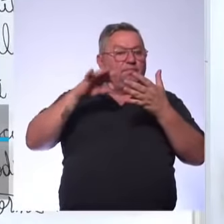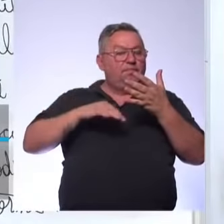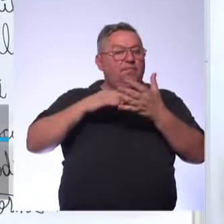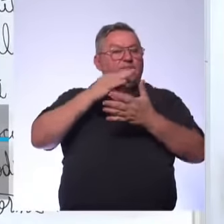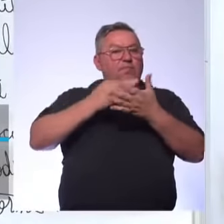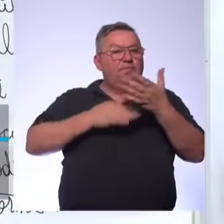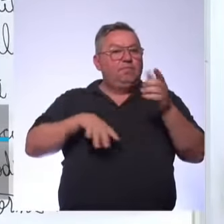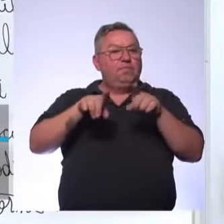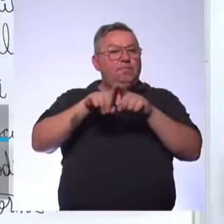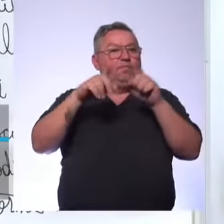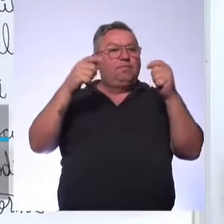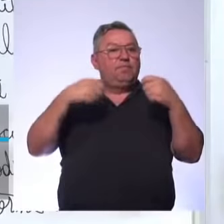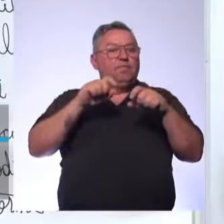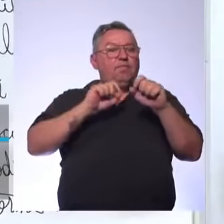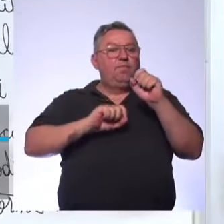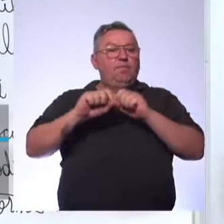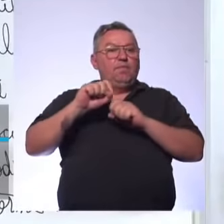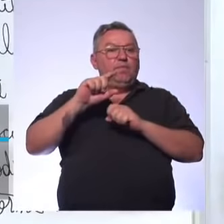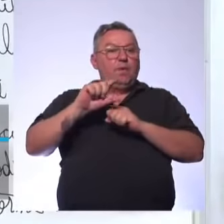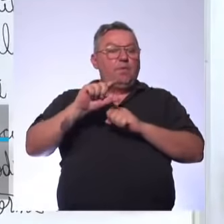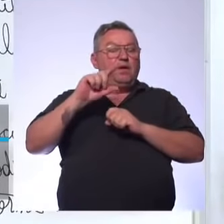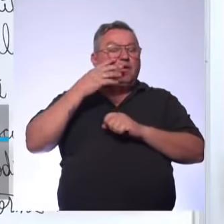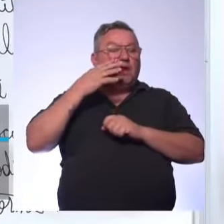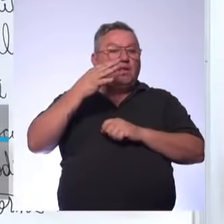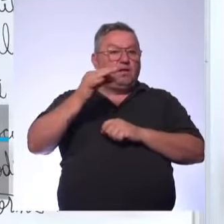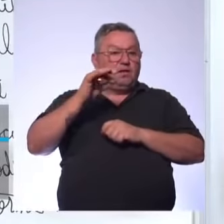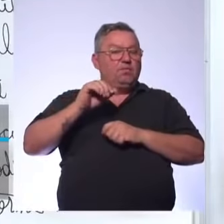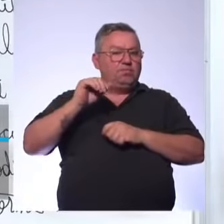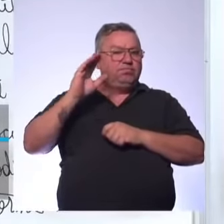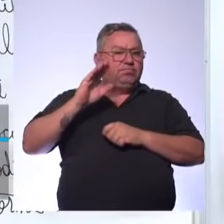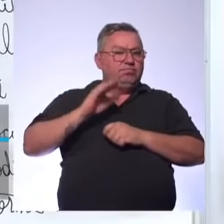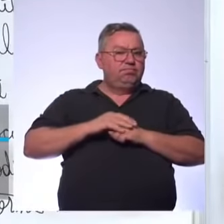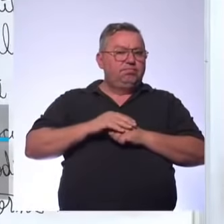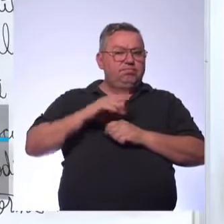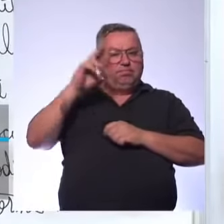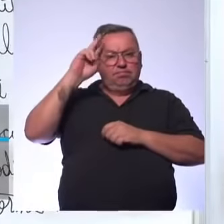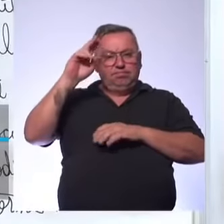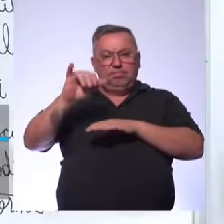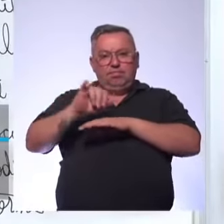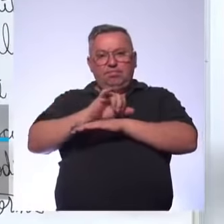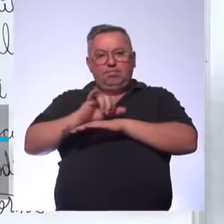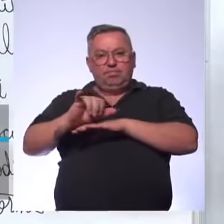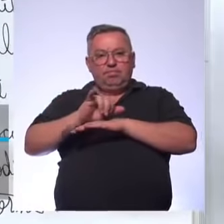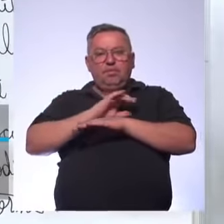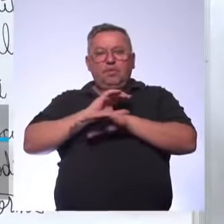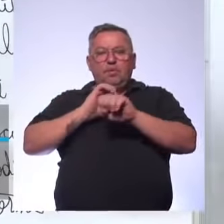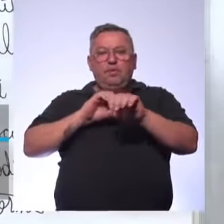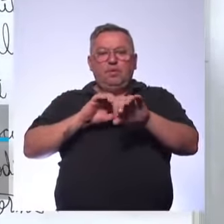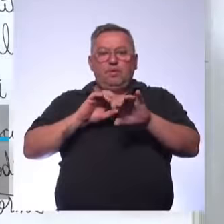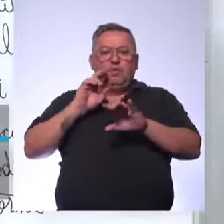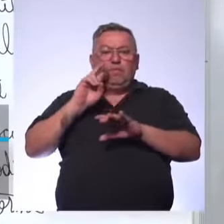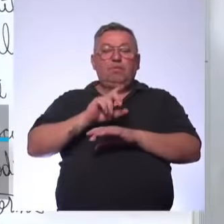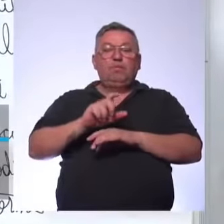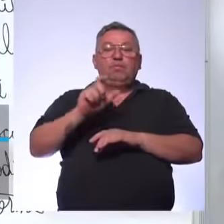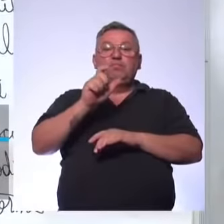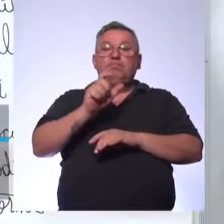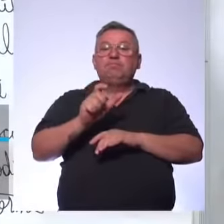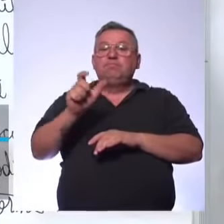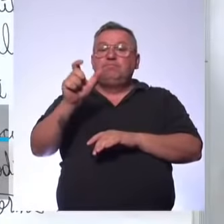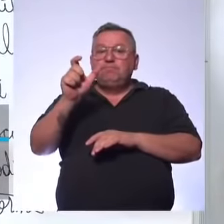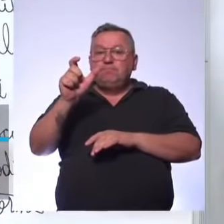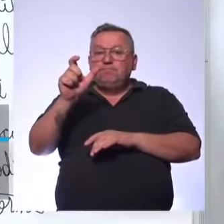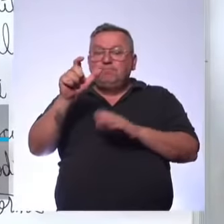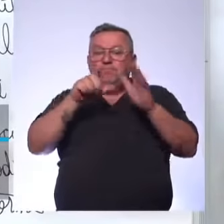texto e que precisa do quê? De um pouco mais de atenção. Lembra das estratégias que eu ensinei? Pega uma palavra lá